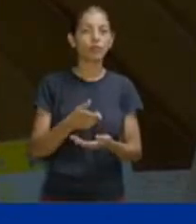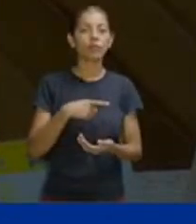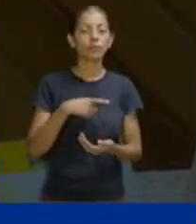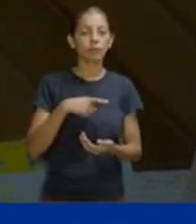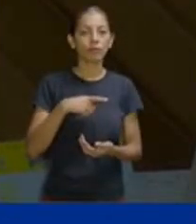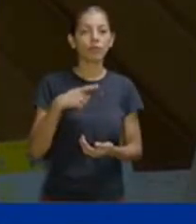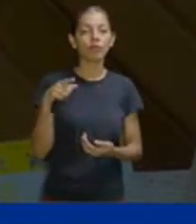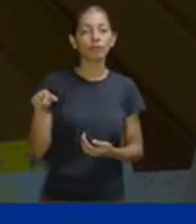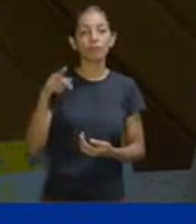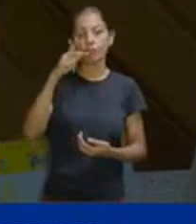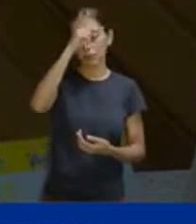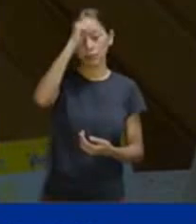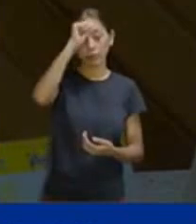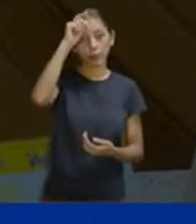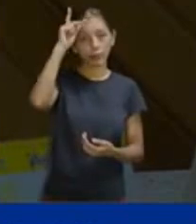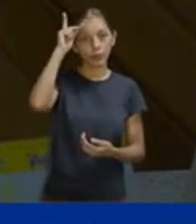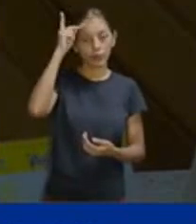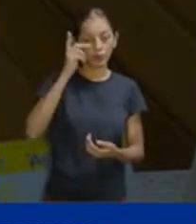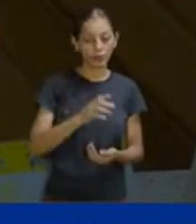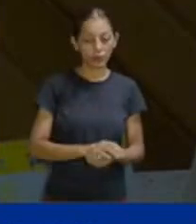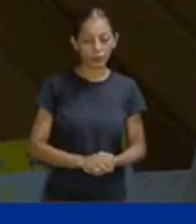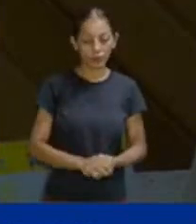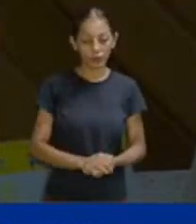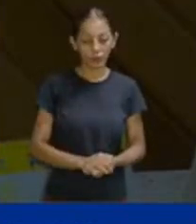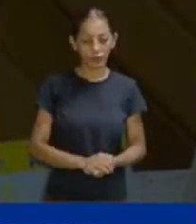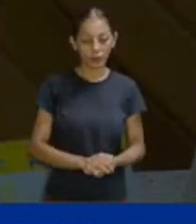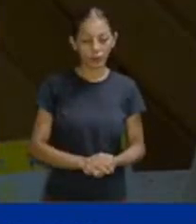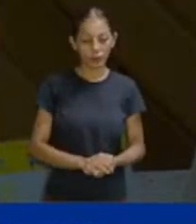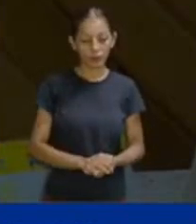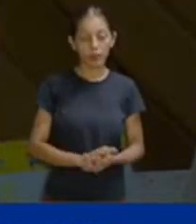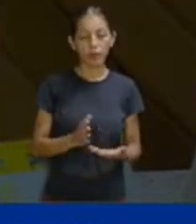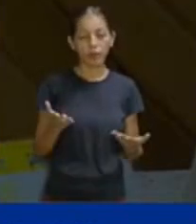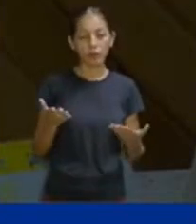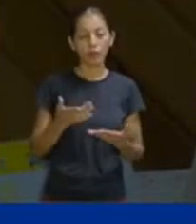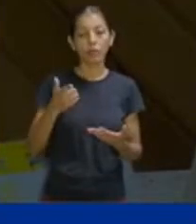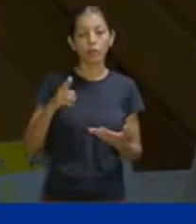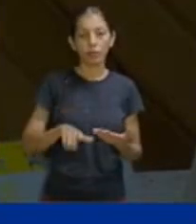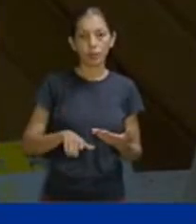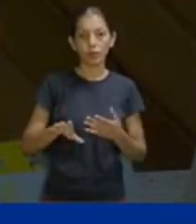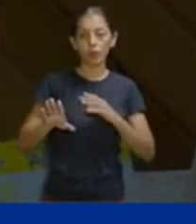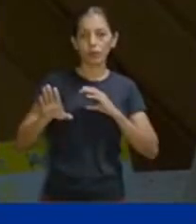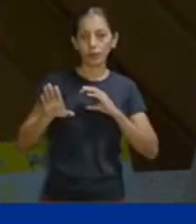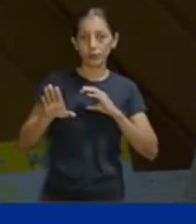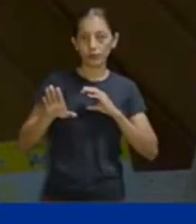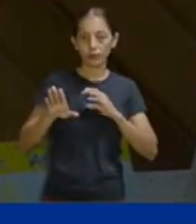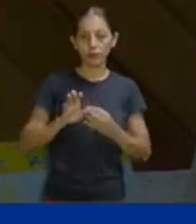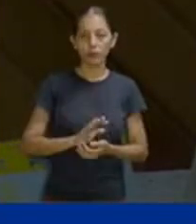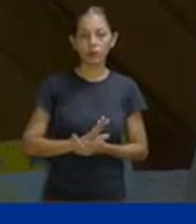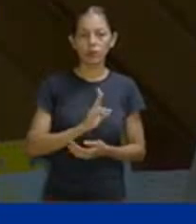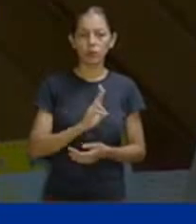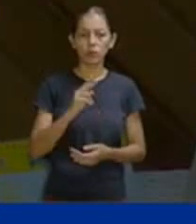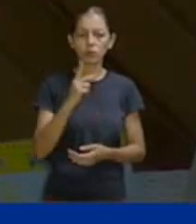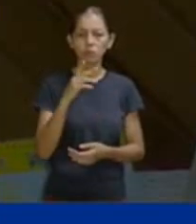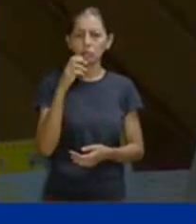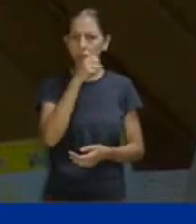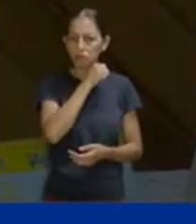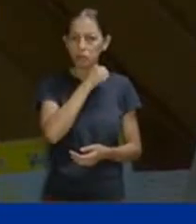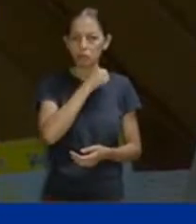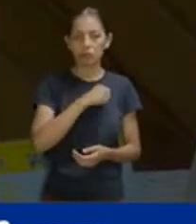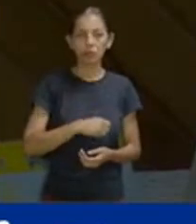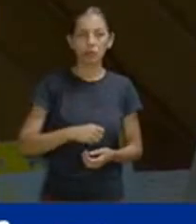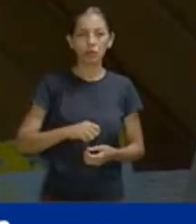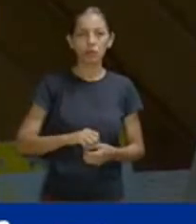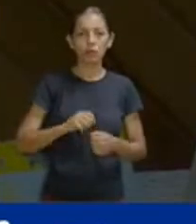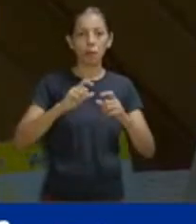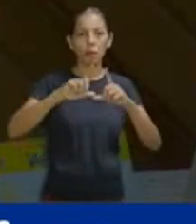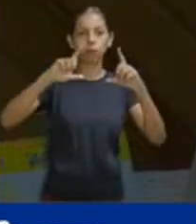recorrente. Destacou ainda que o nome do candidato à reeleição aparece de forma muito rápida no vídeo, sem destaque,